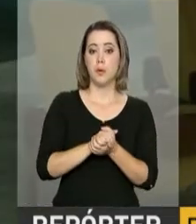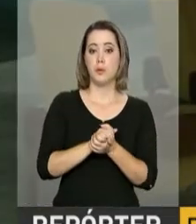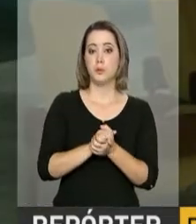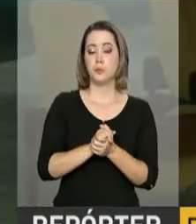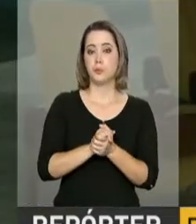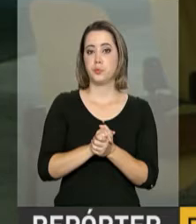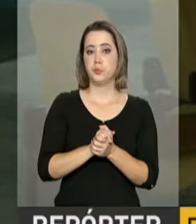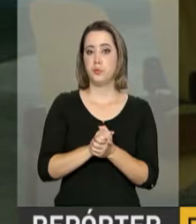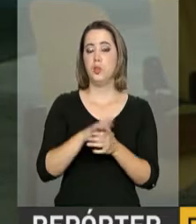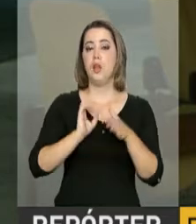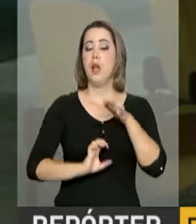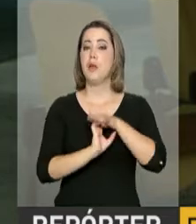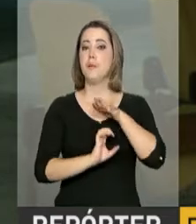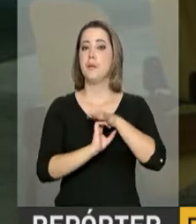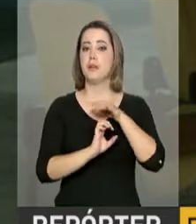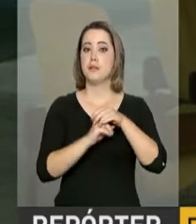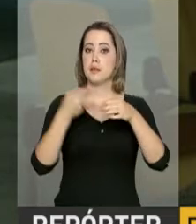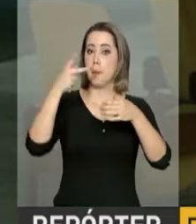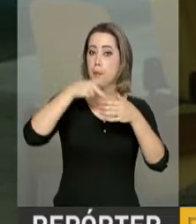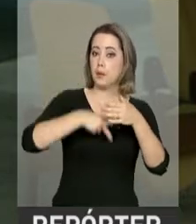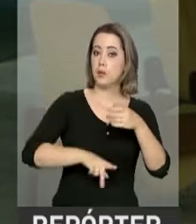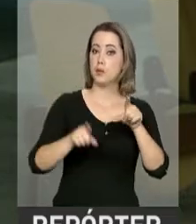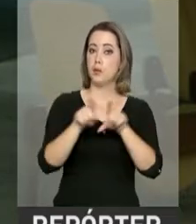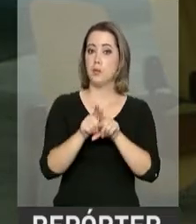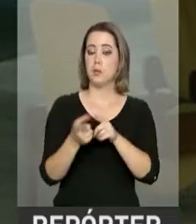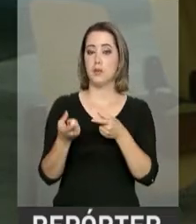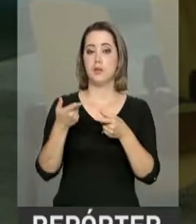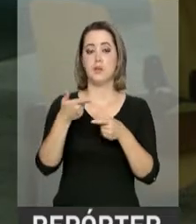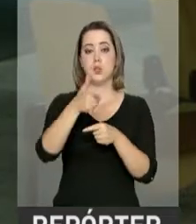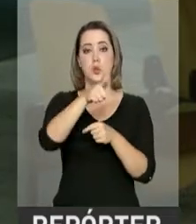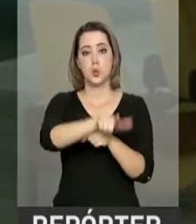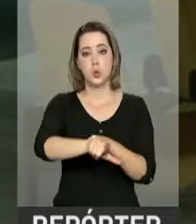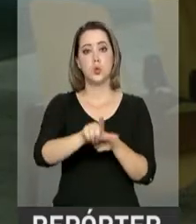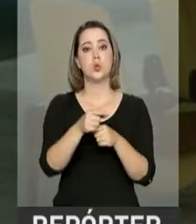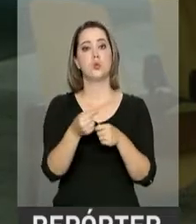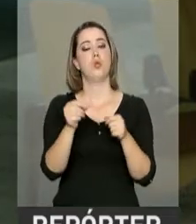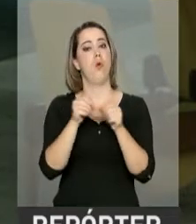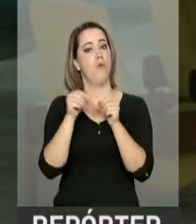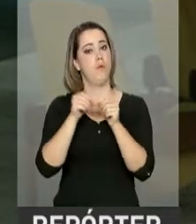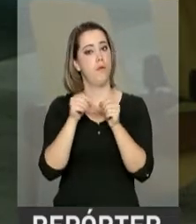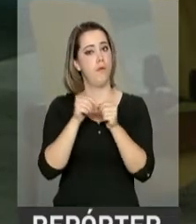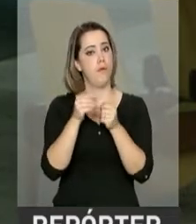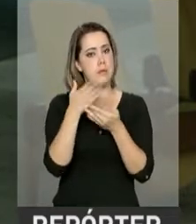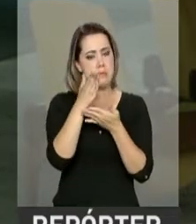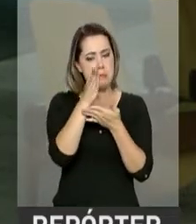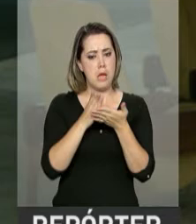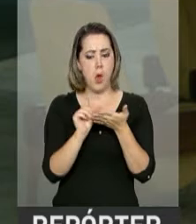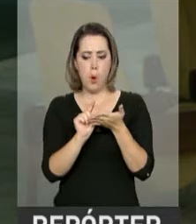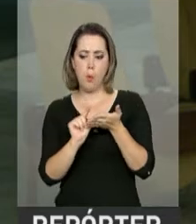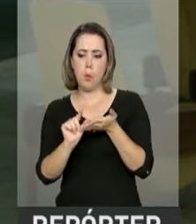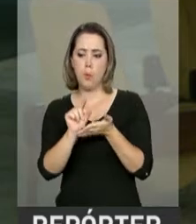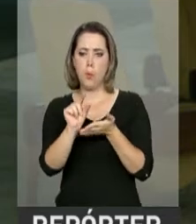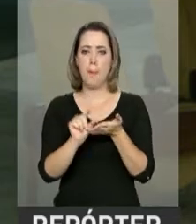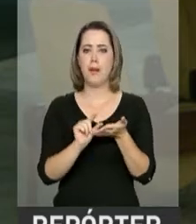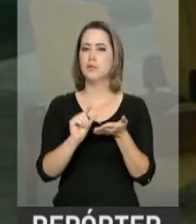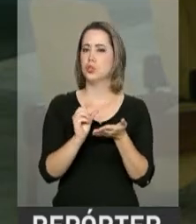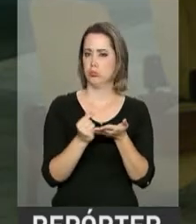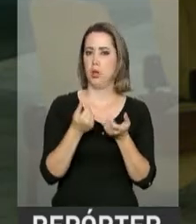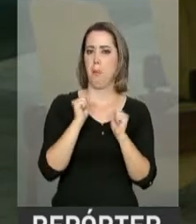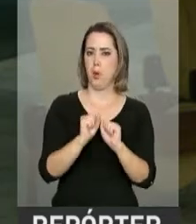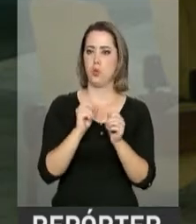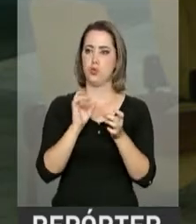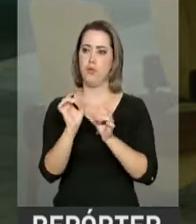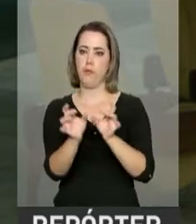olha o roberto a petrobras vai refazer a carteira de bens que ela deseja ceder vender total ou parcialmente a